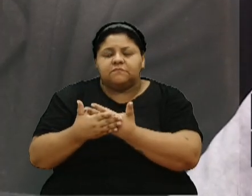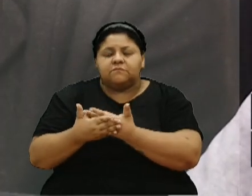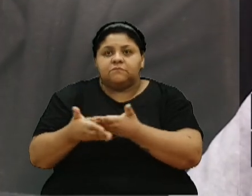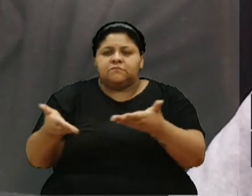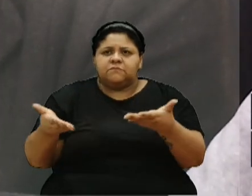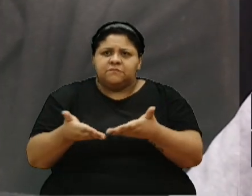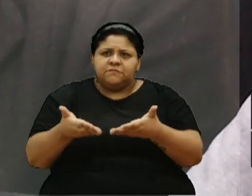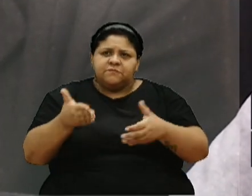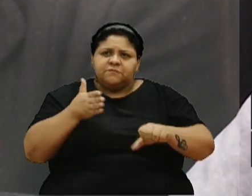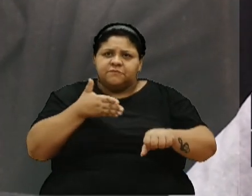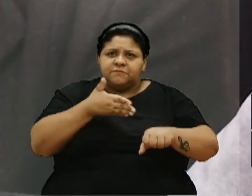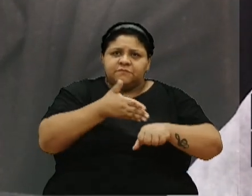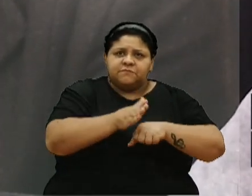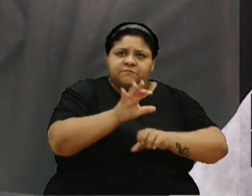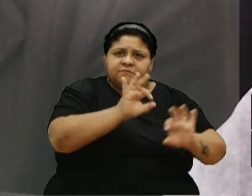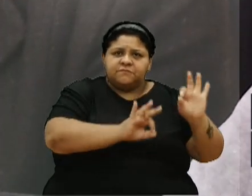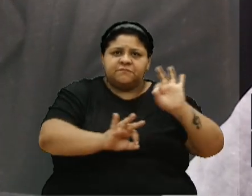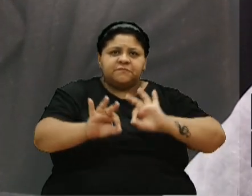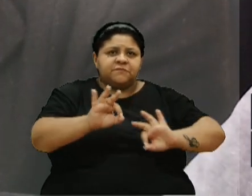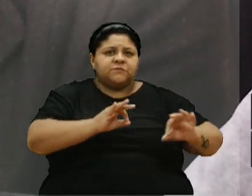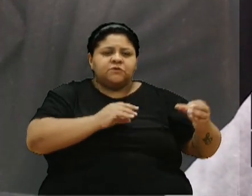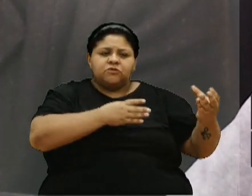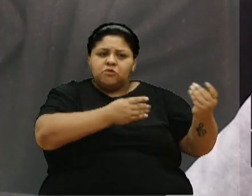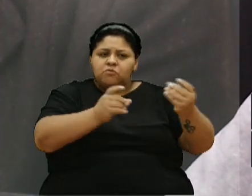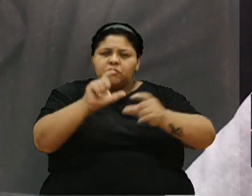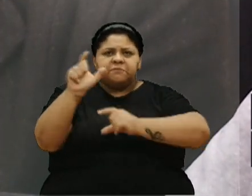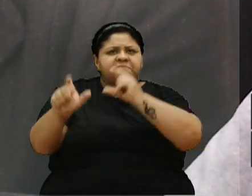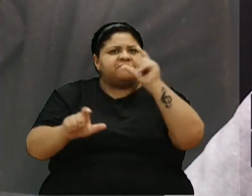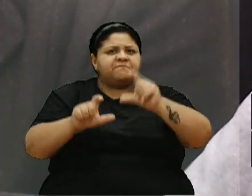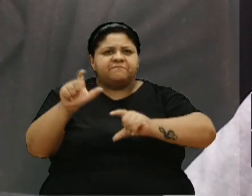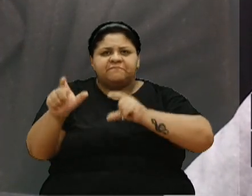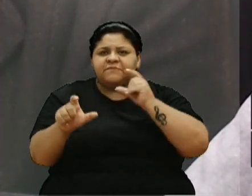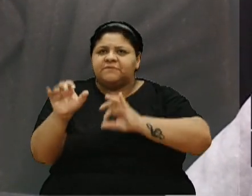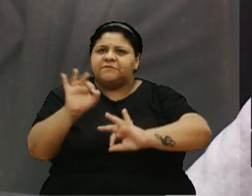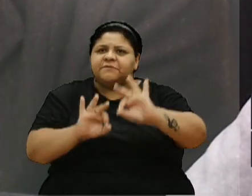estiveram envolvidos aí na organização, que foram muitas pessoas,